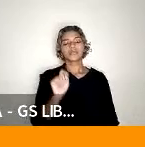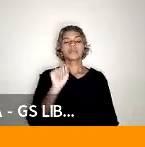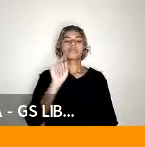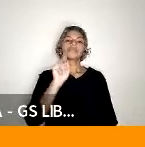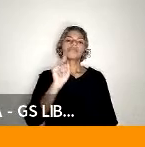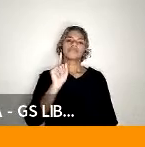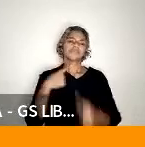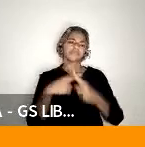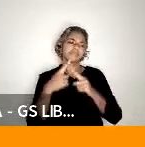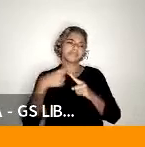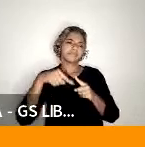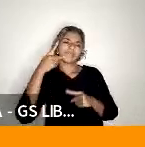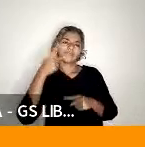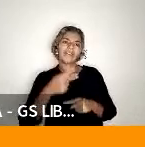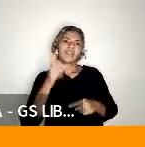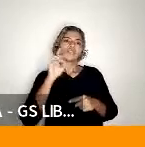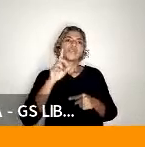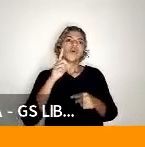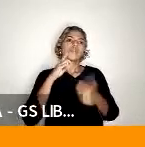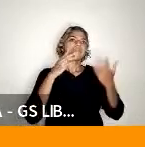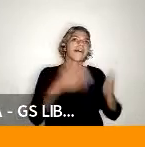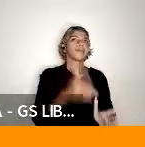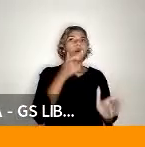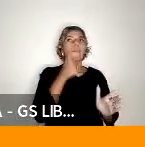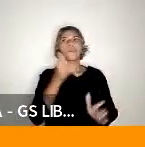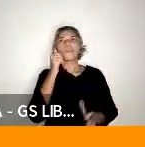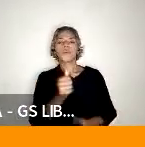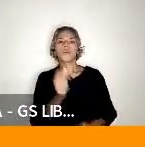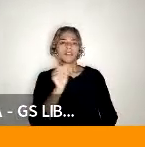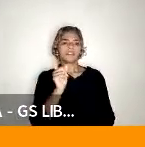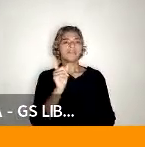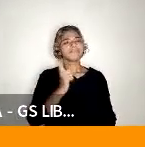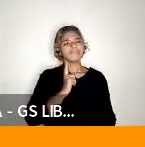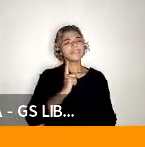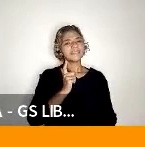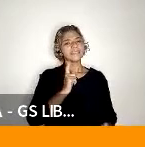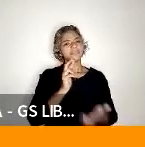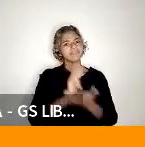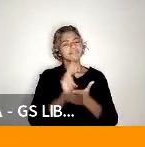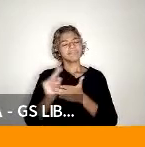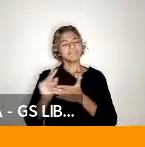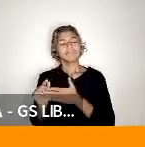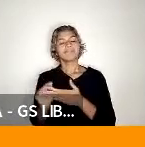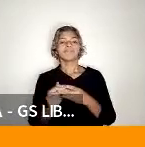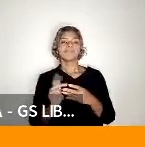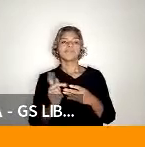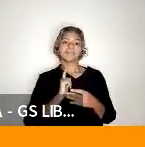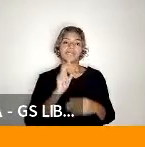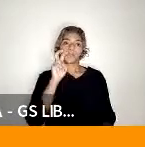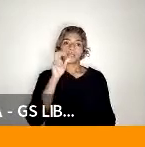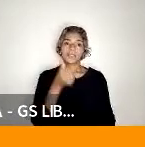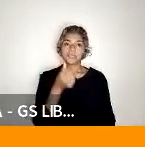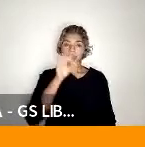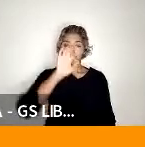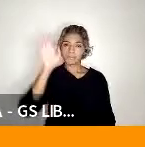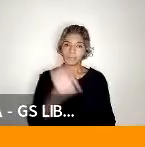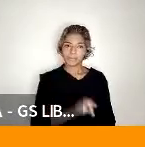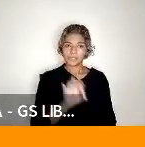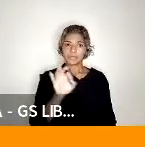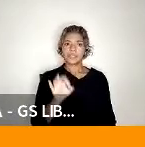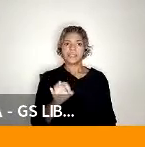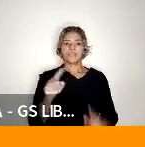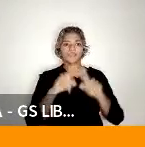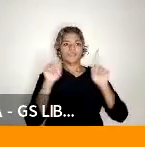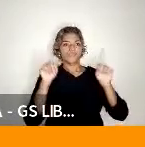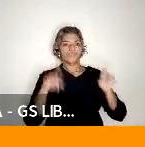do aspecto biológico, né, a gente tem 56,5% do corpo de servidores da Fiocruz